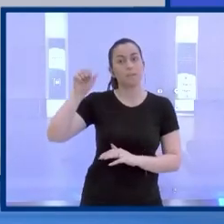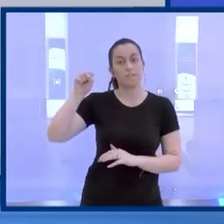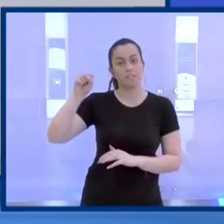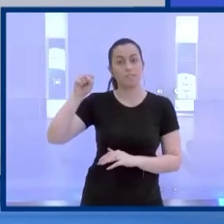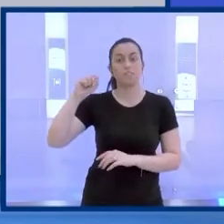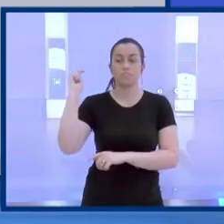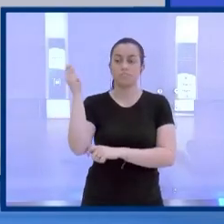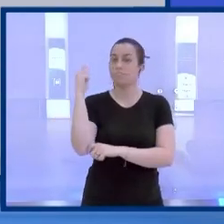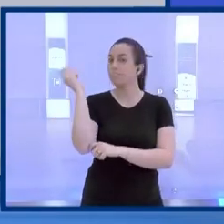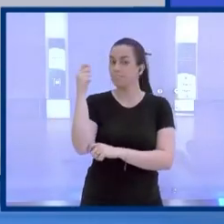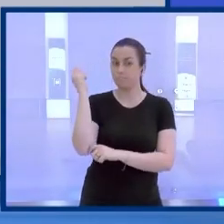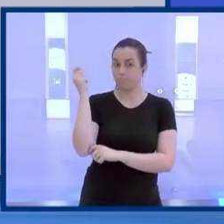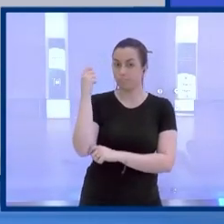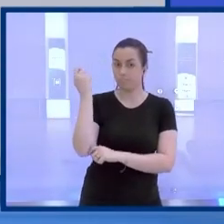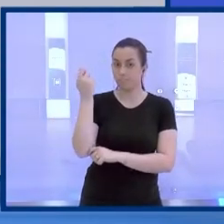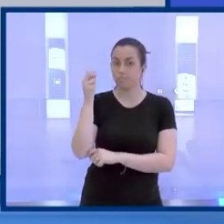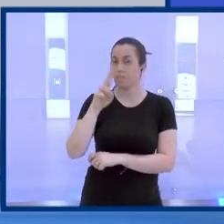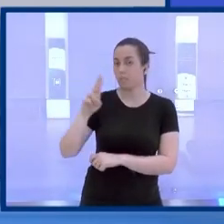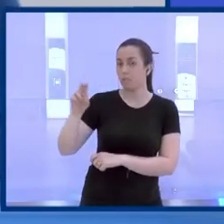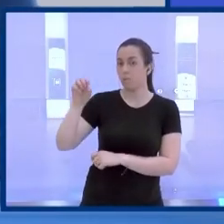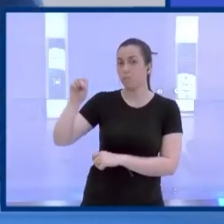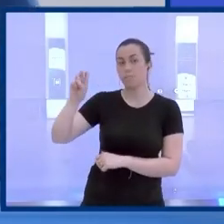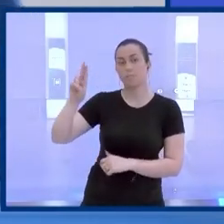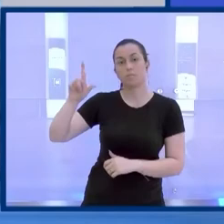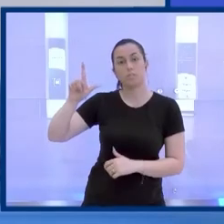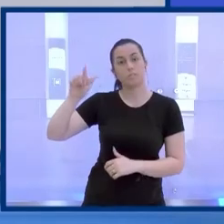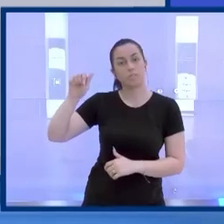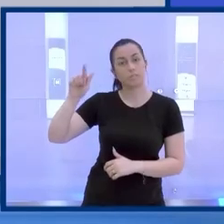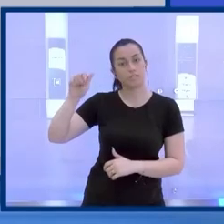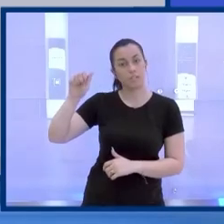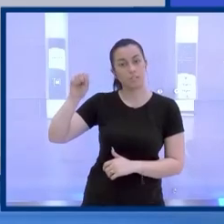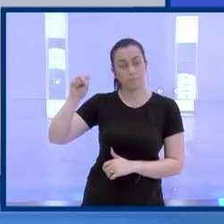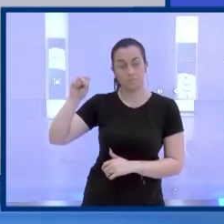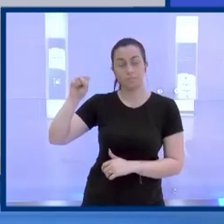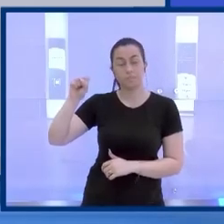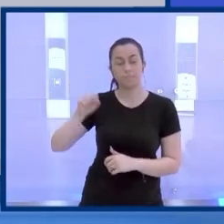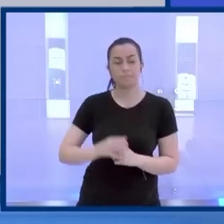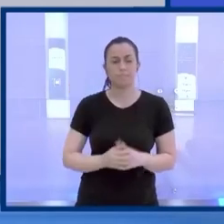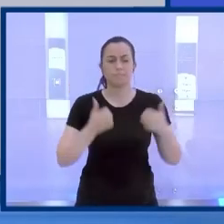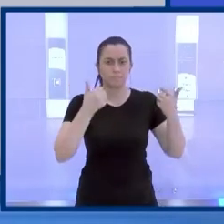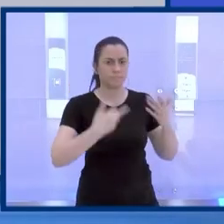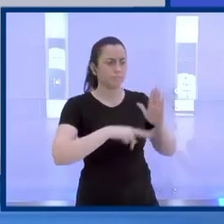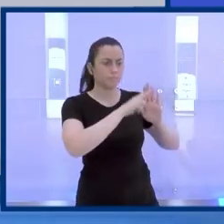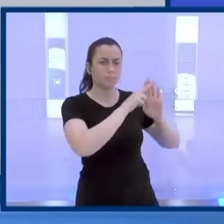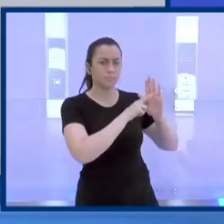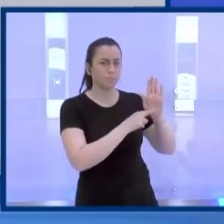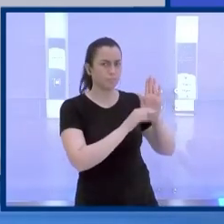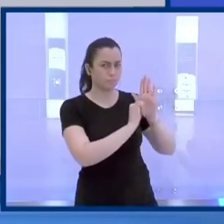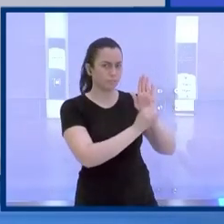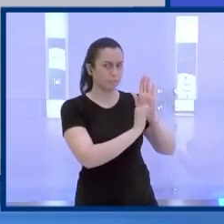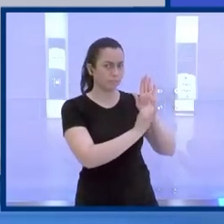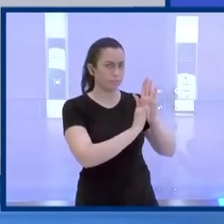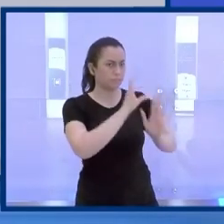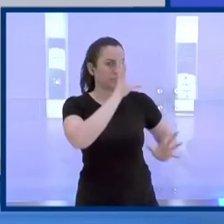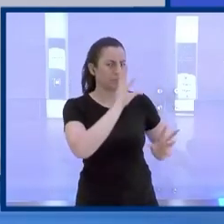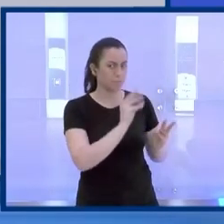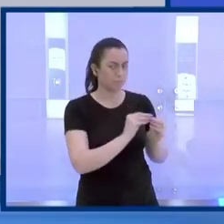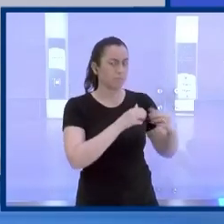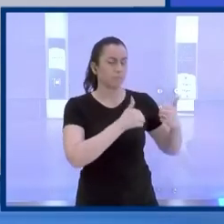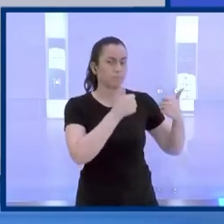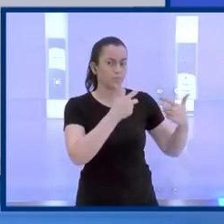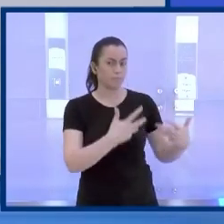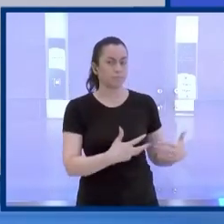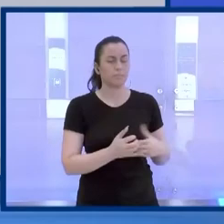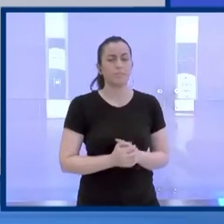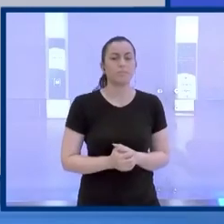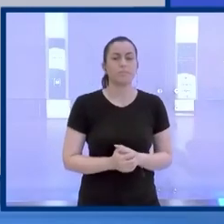Estado do Rio Grande do Sul, a Sulgás. A sessão pública seguirá conforme as regras do edital a seguir resumidas. As